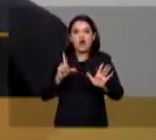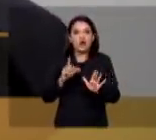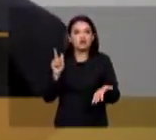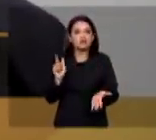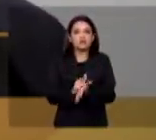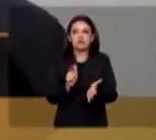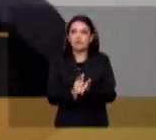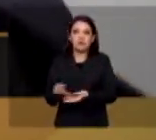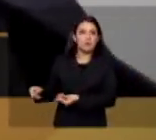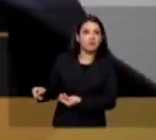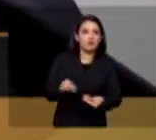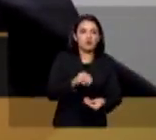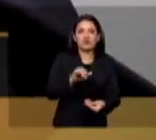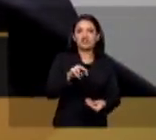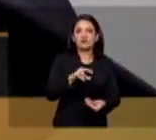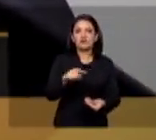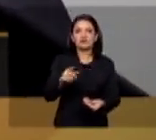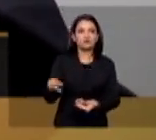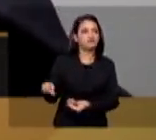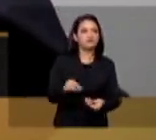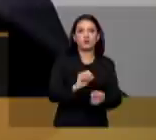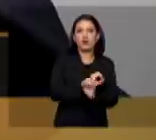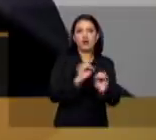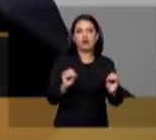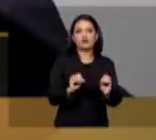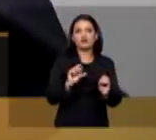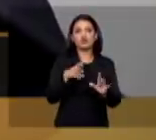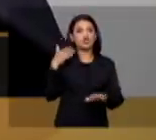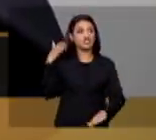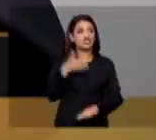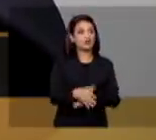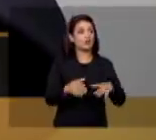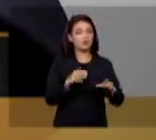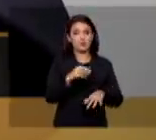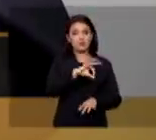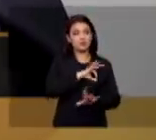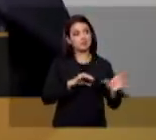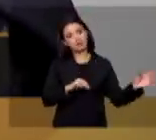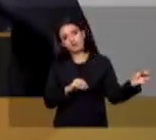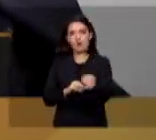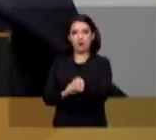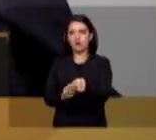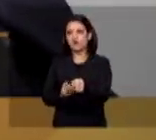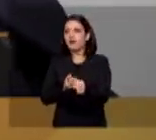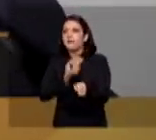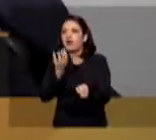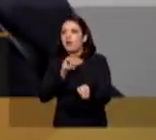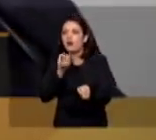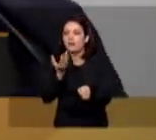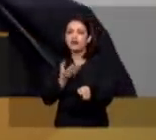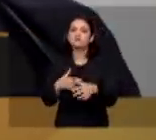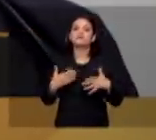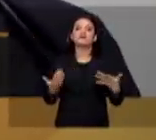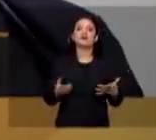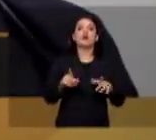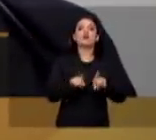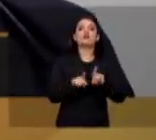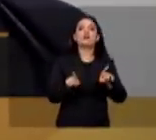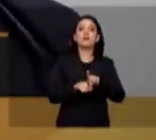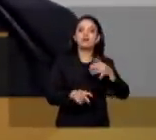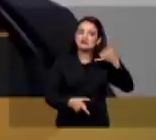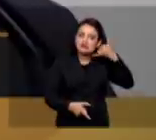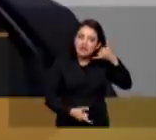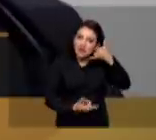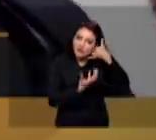intimação para oitiva pela autoridade policial; na autorização para interceptação de ramais